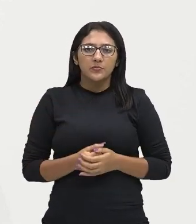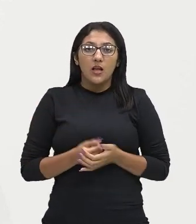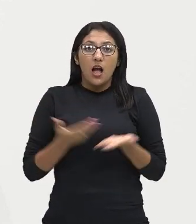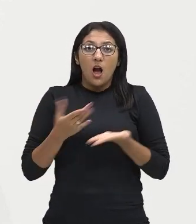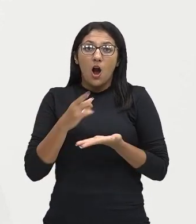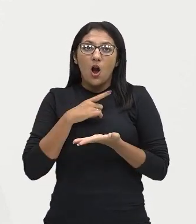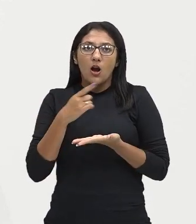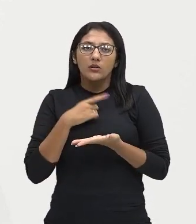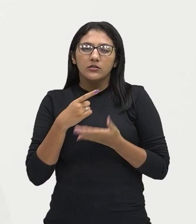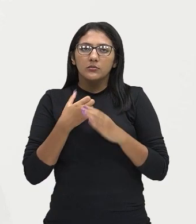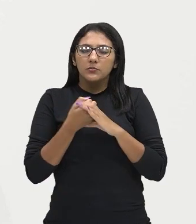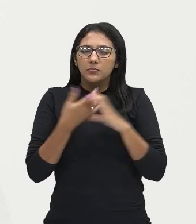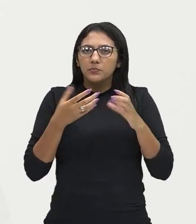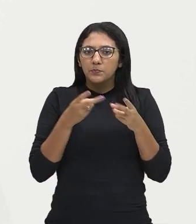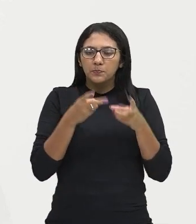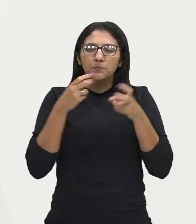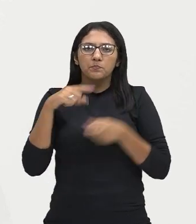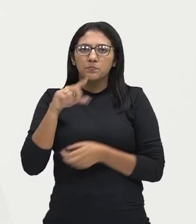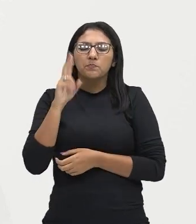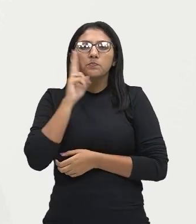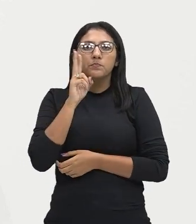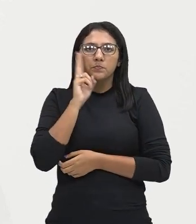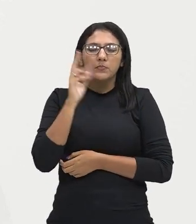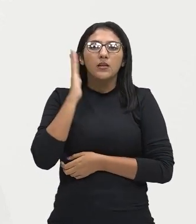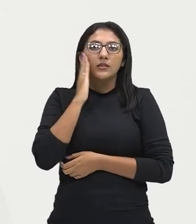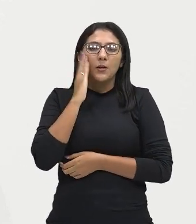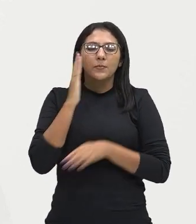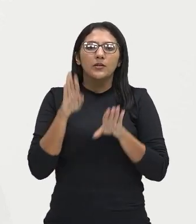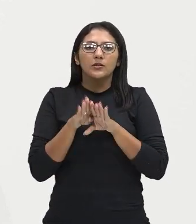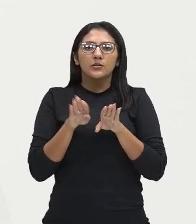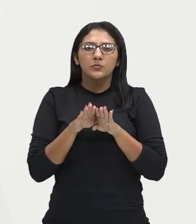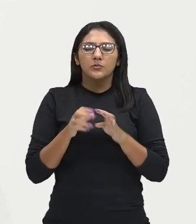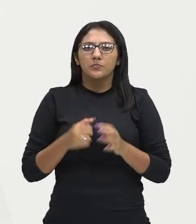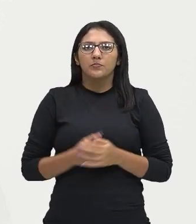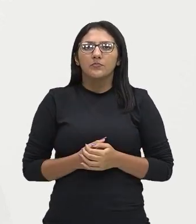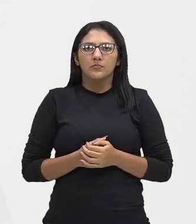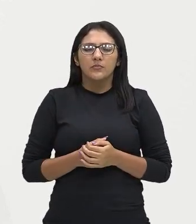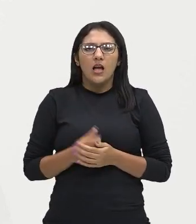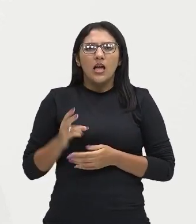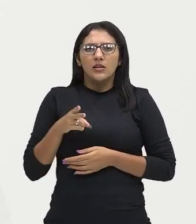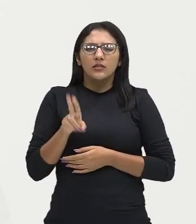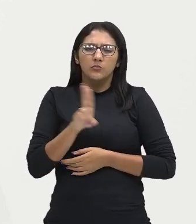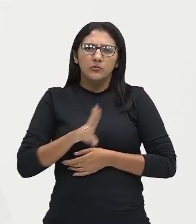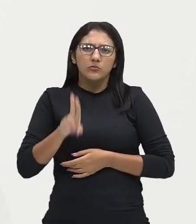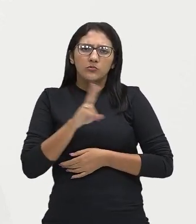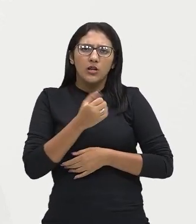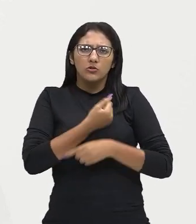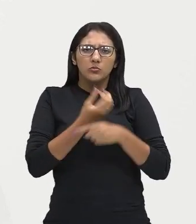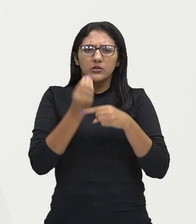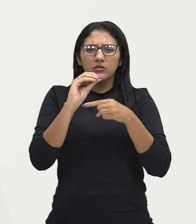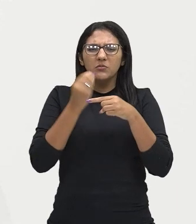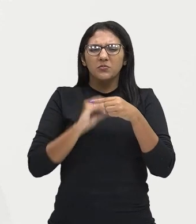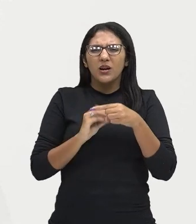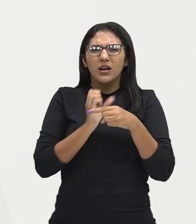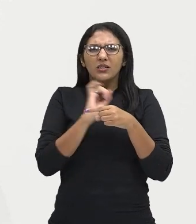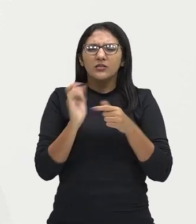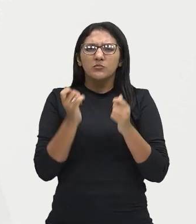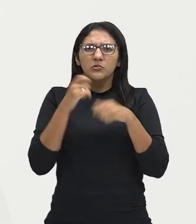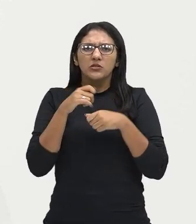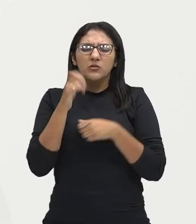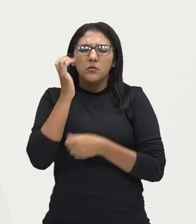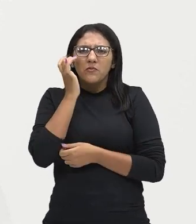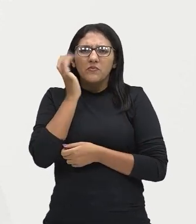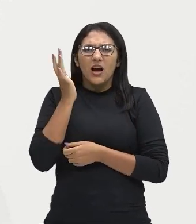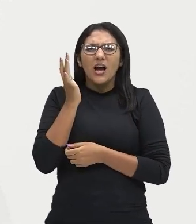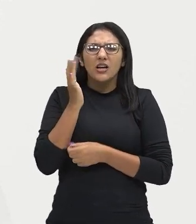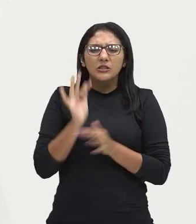observação importante que você deve lembrar, saber, tá? Toda fração, sempre que for possível simplificar, nós